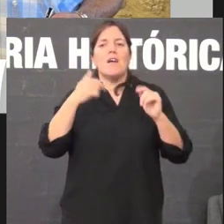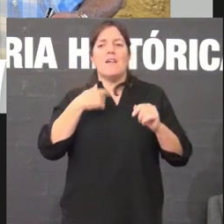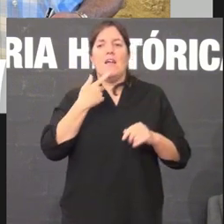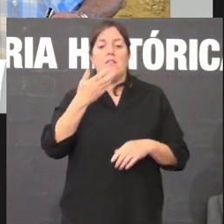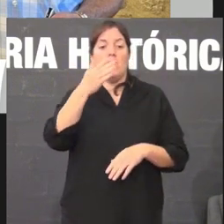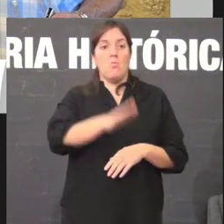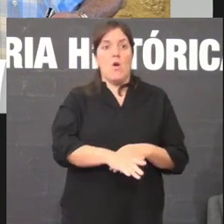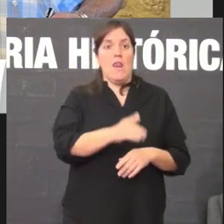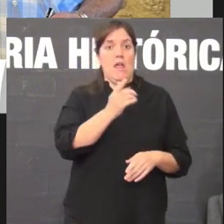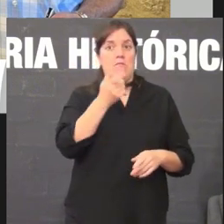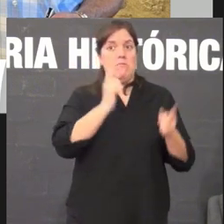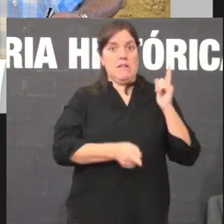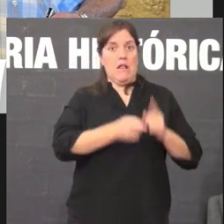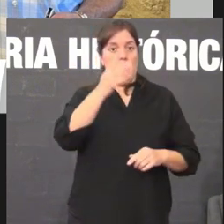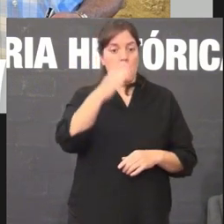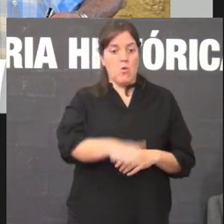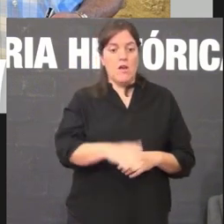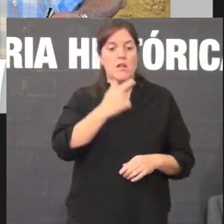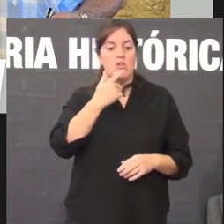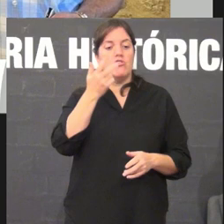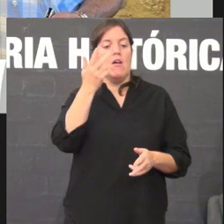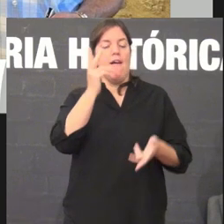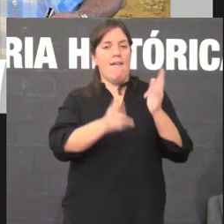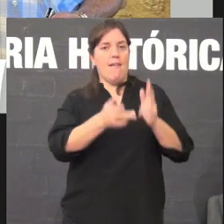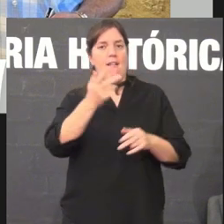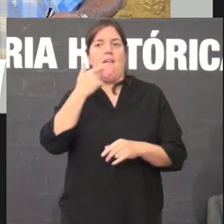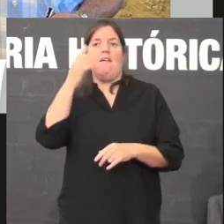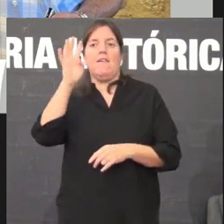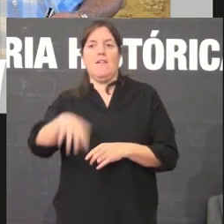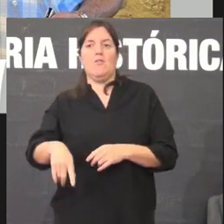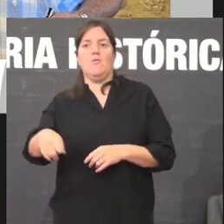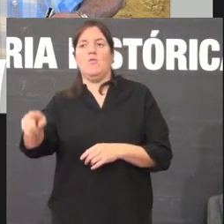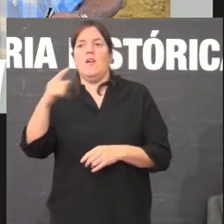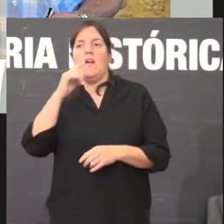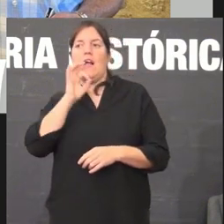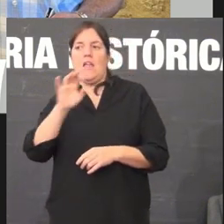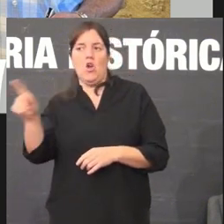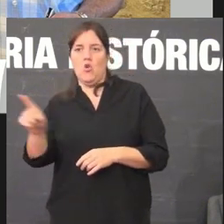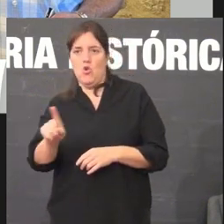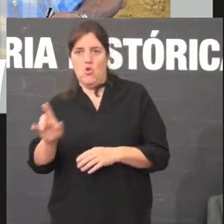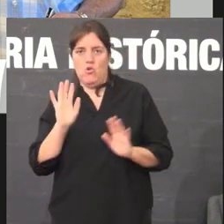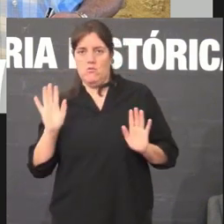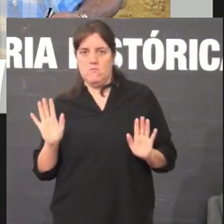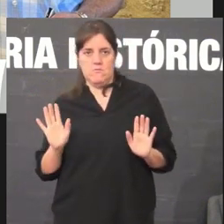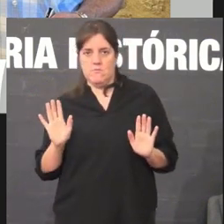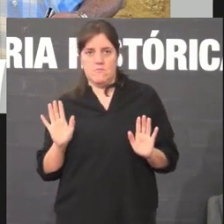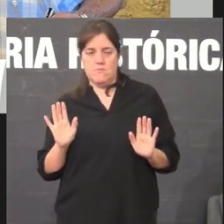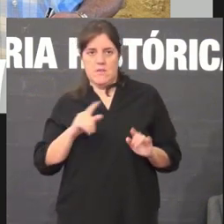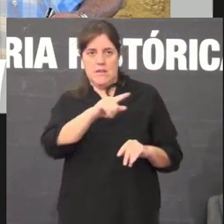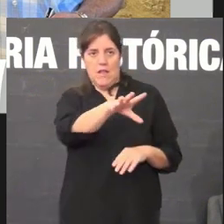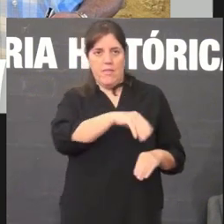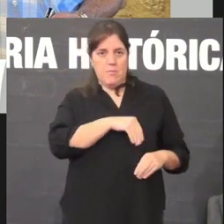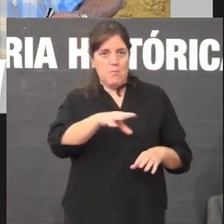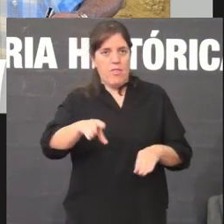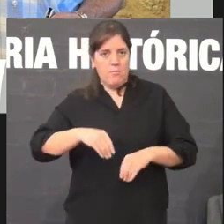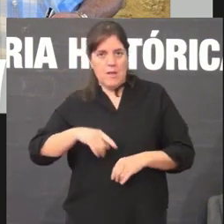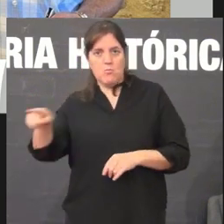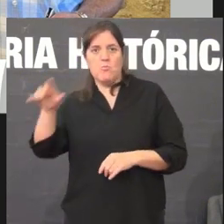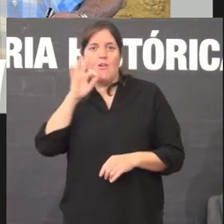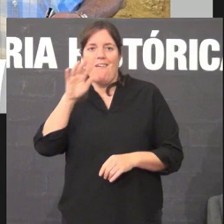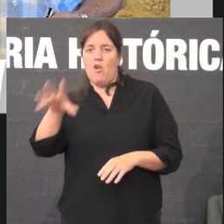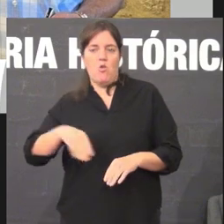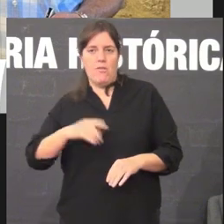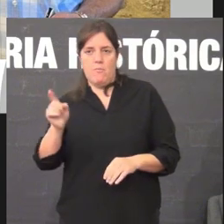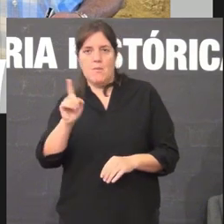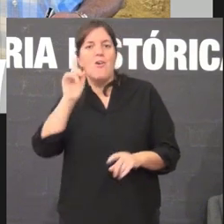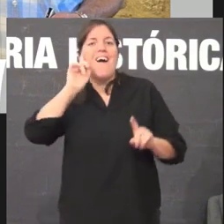é Cataluña País Vasco Catalán Vasco Aceitámolo Galego non Galego como moito como